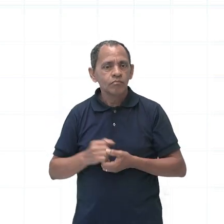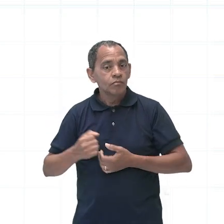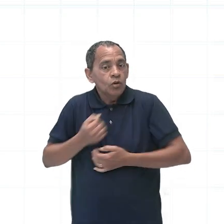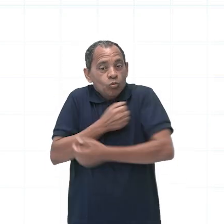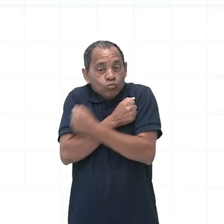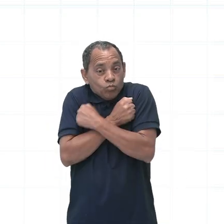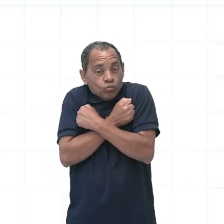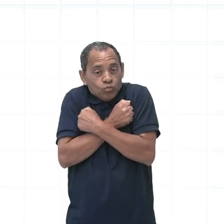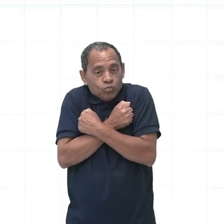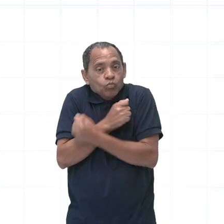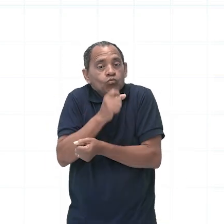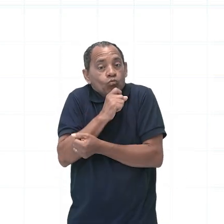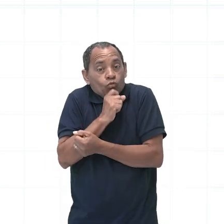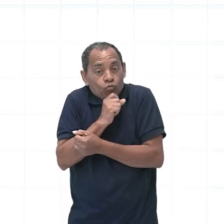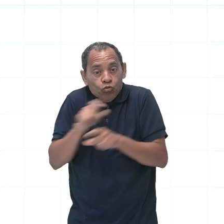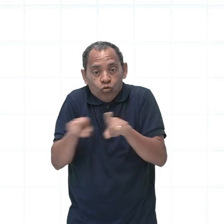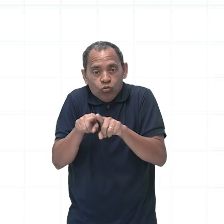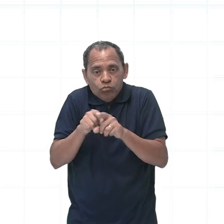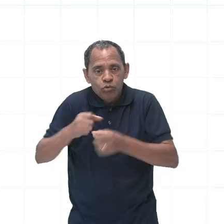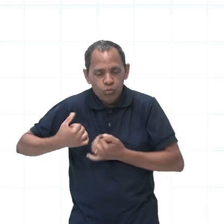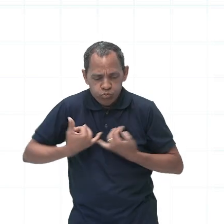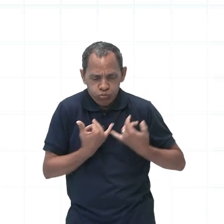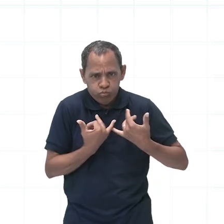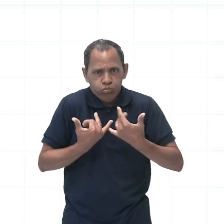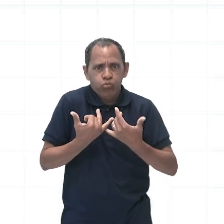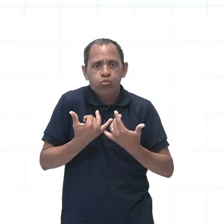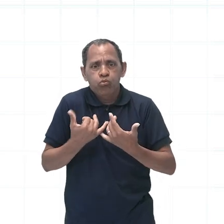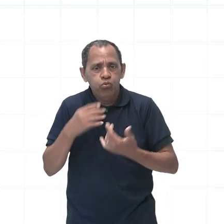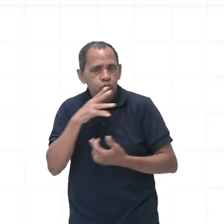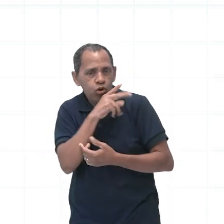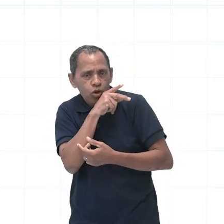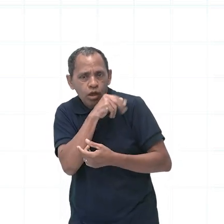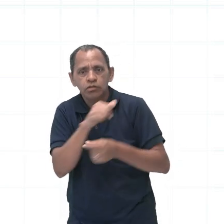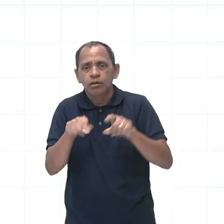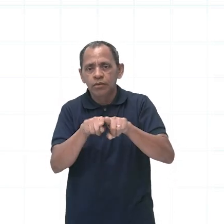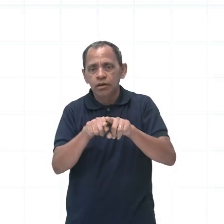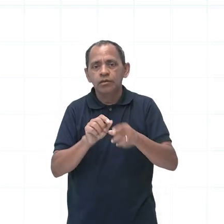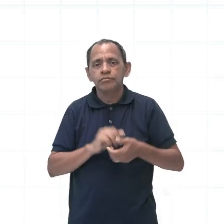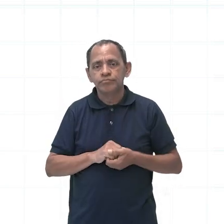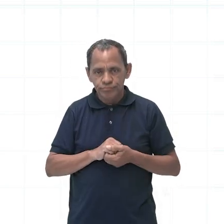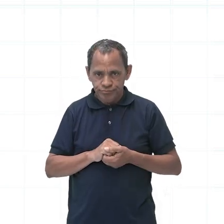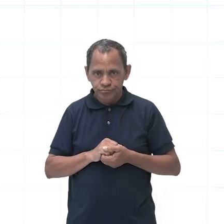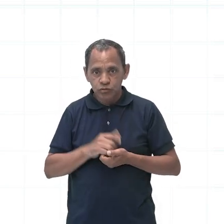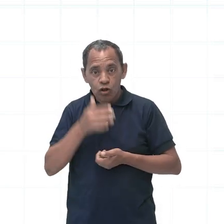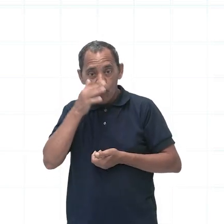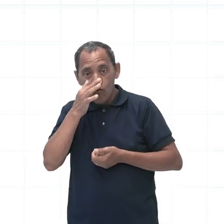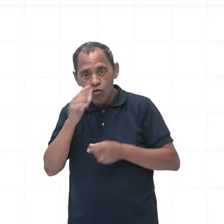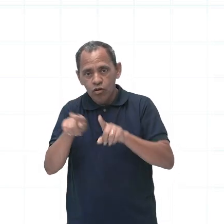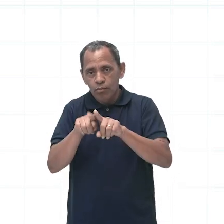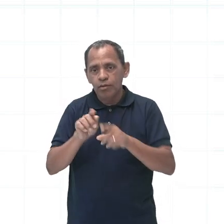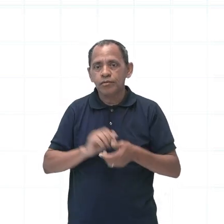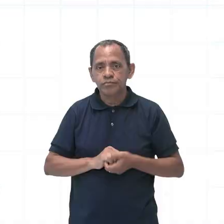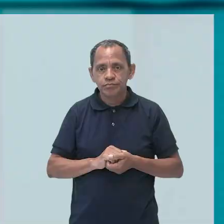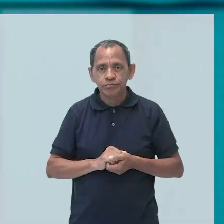frio, como um gnomo do ar, baila a pétala de lume bem na ponta do pavio.